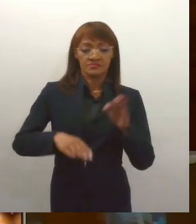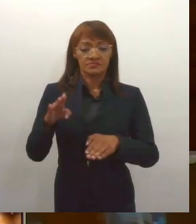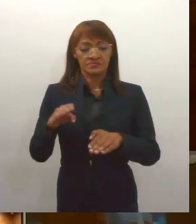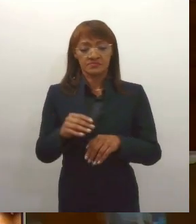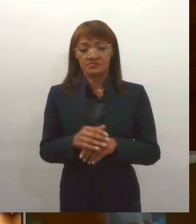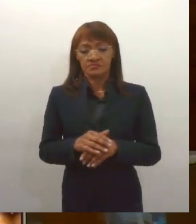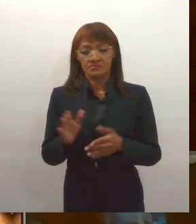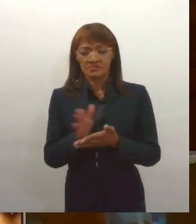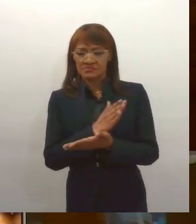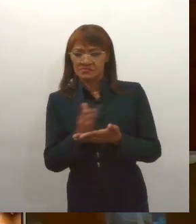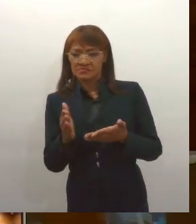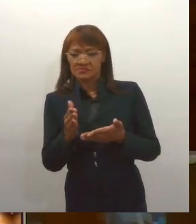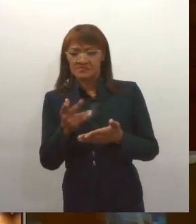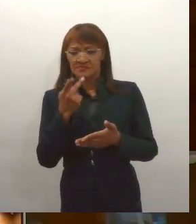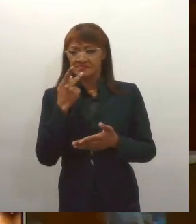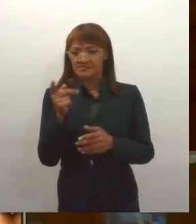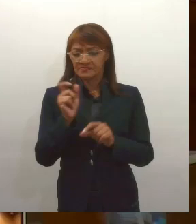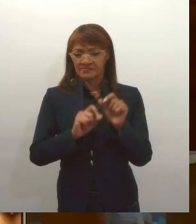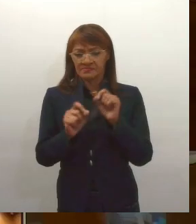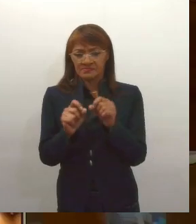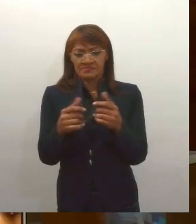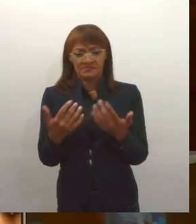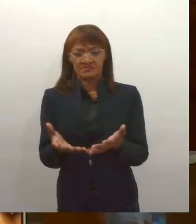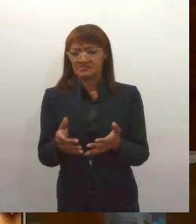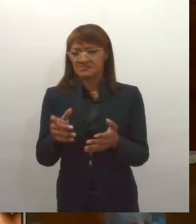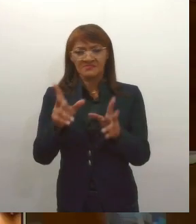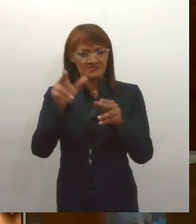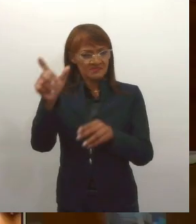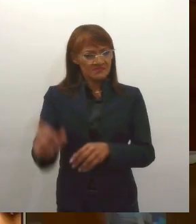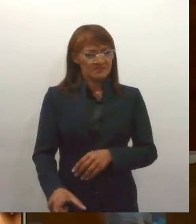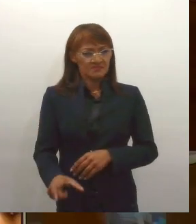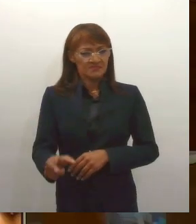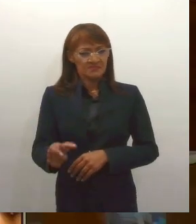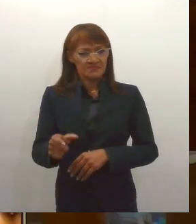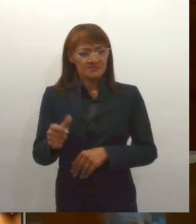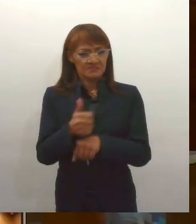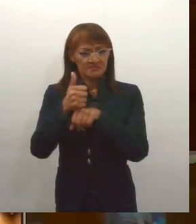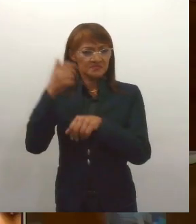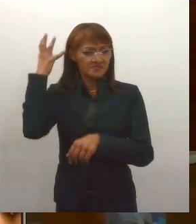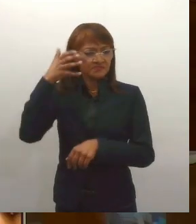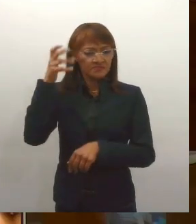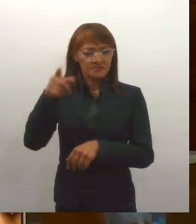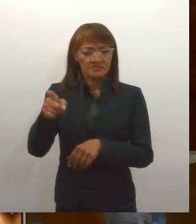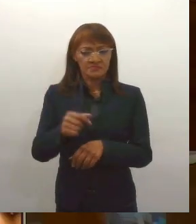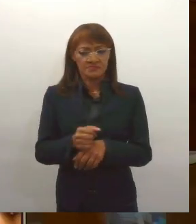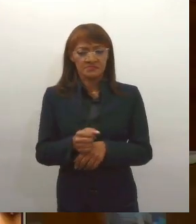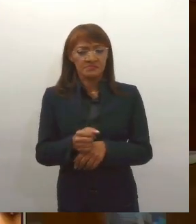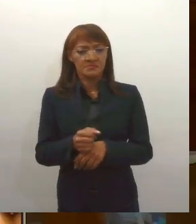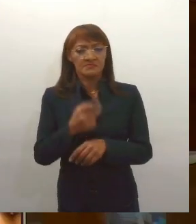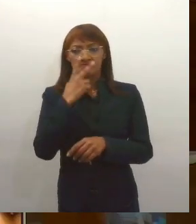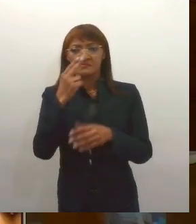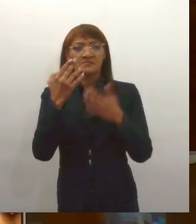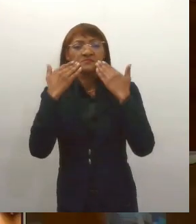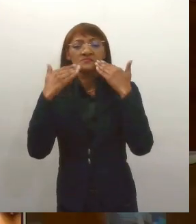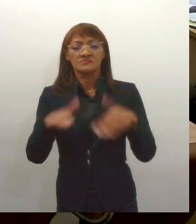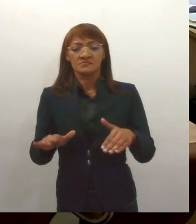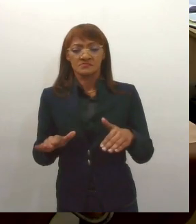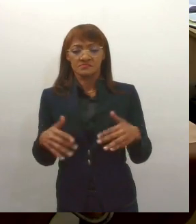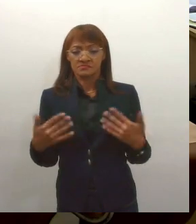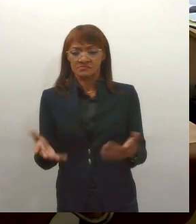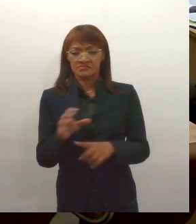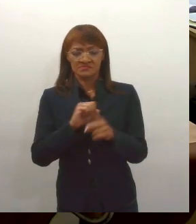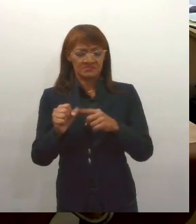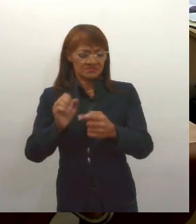radialista como de algumas pessoas são naturalizadas em nossa sociedade Como o racismo capacitismo a